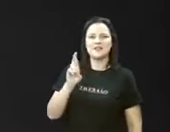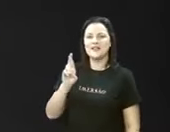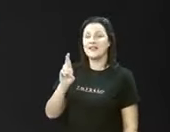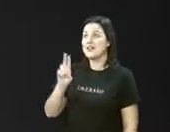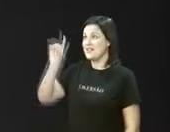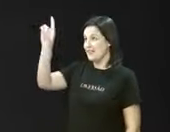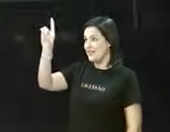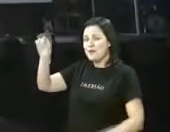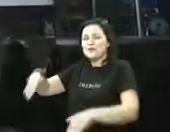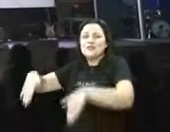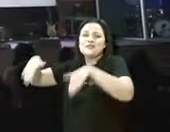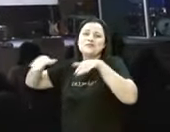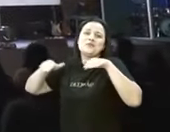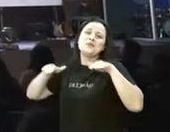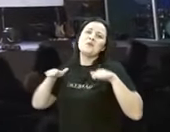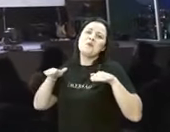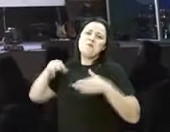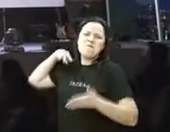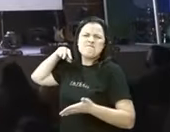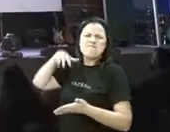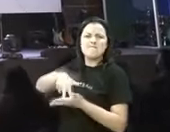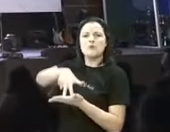e o trono dele está firmado.